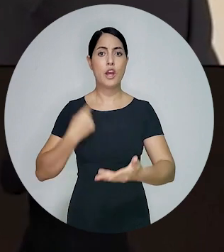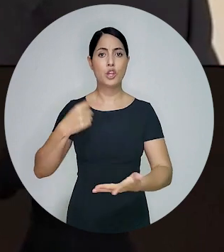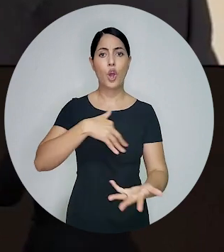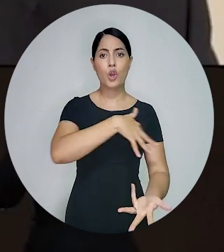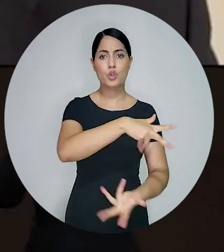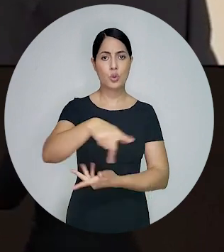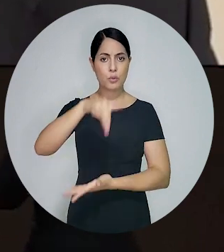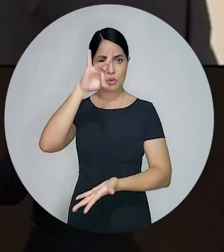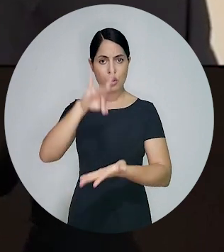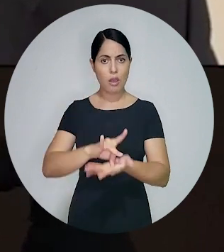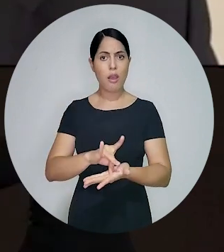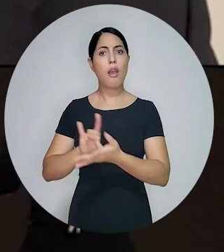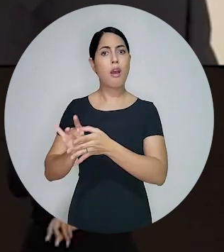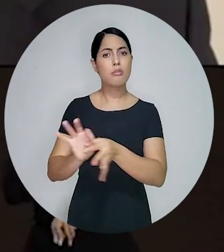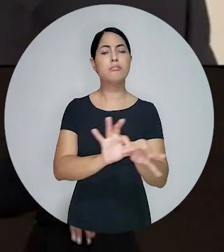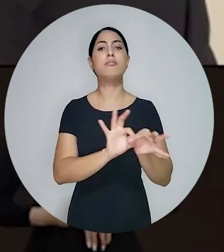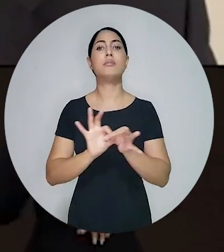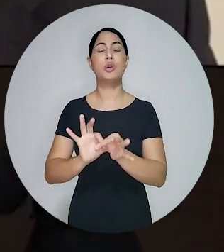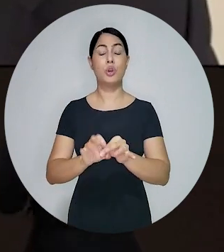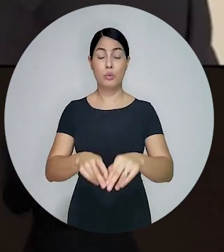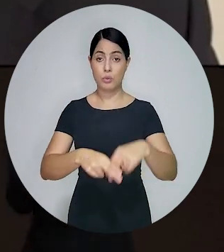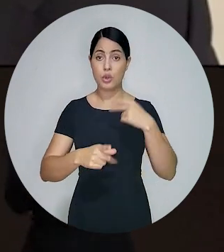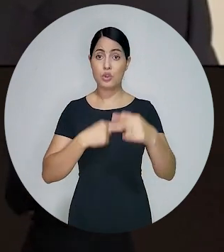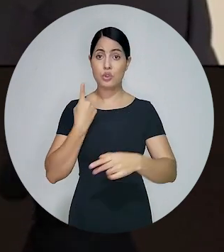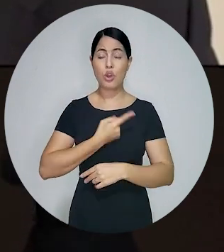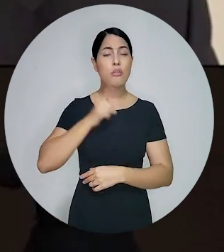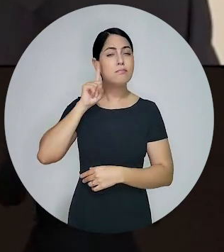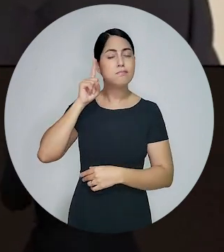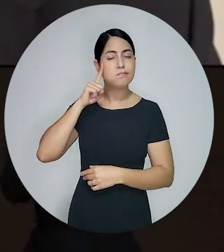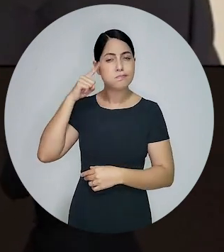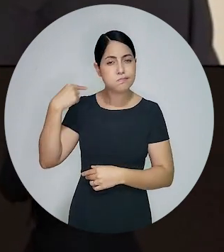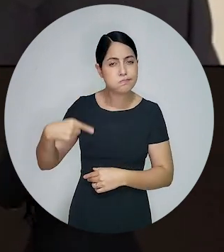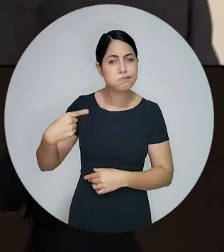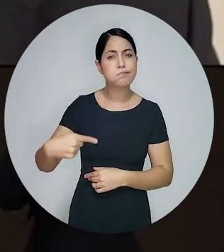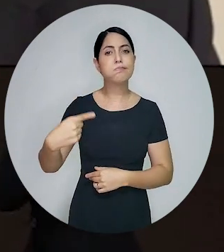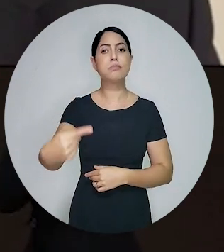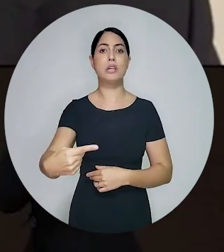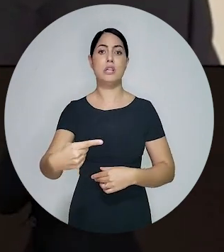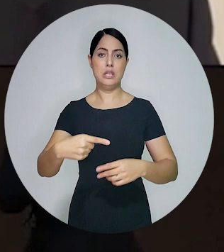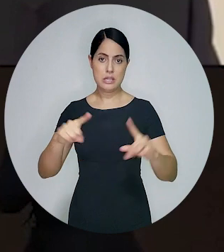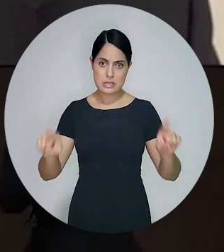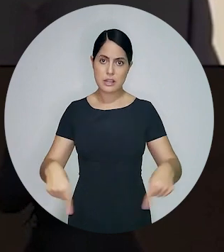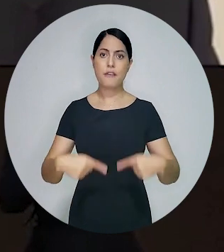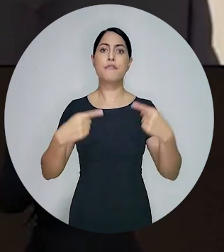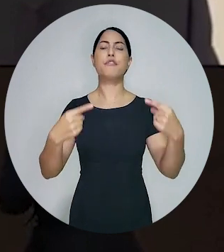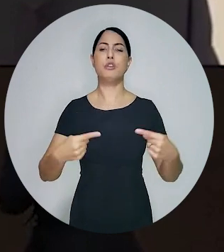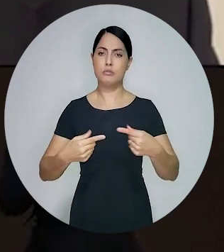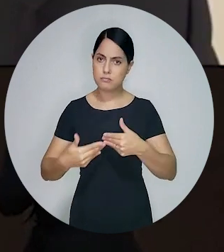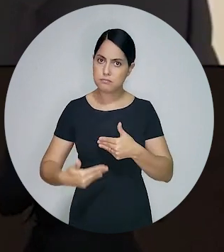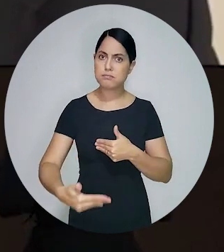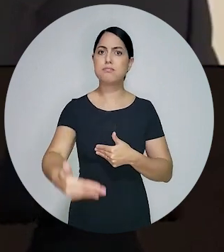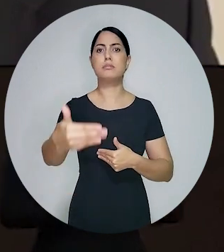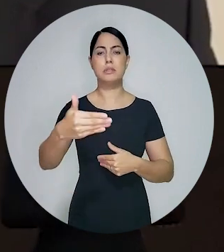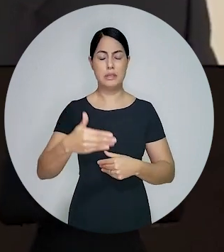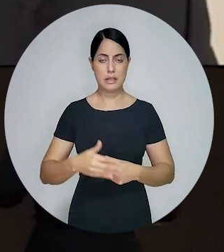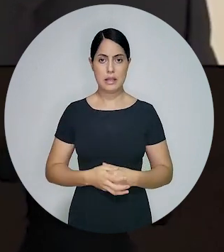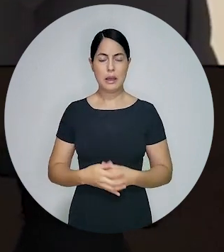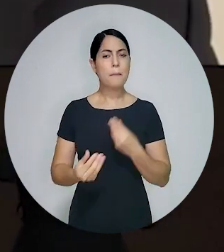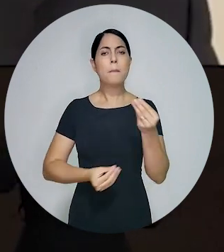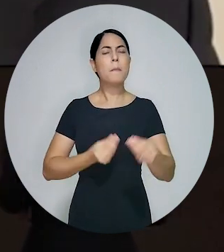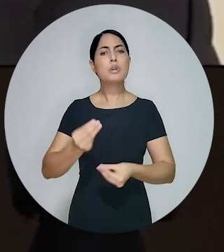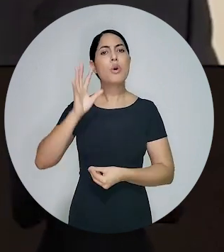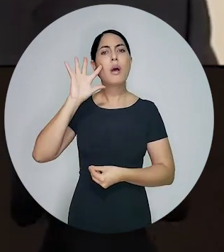público, estamos em sintonia com o mundo real e, por isso, buscamos cotidianamente soluções para os nossos